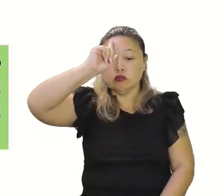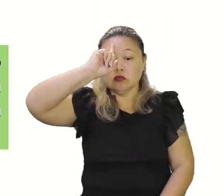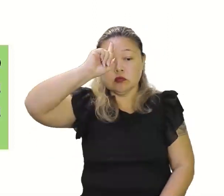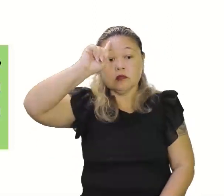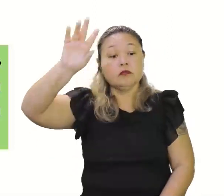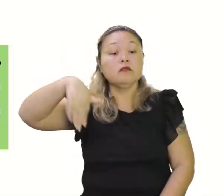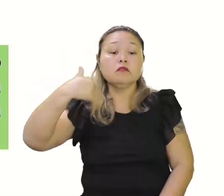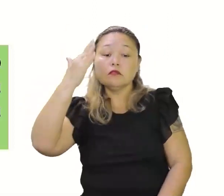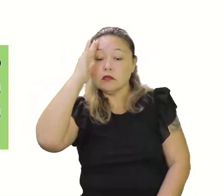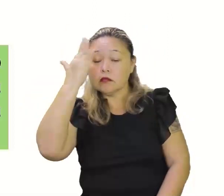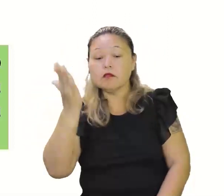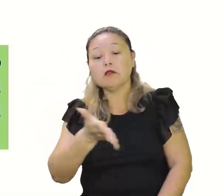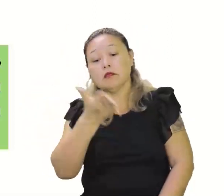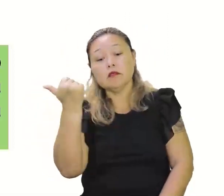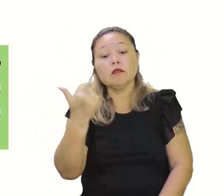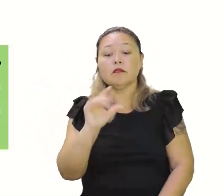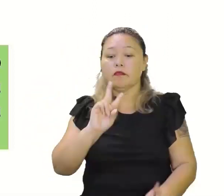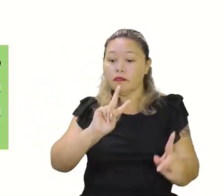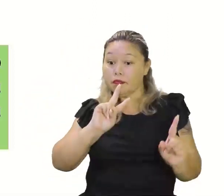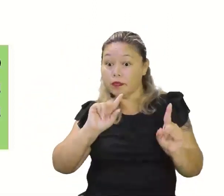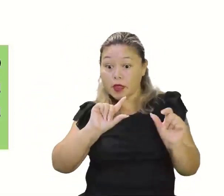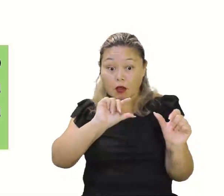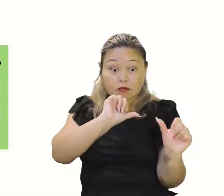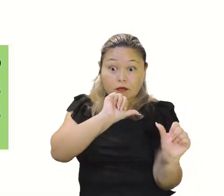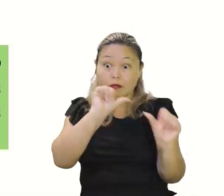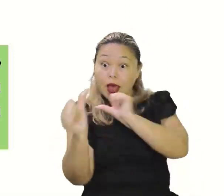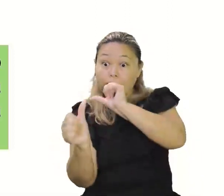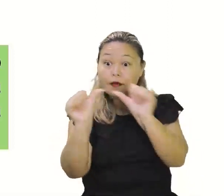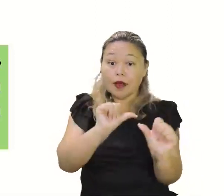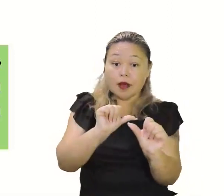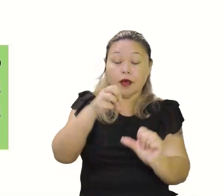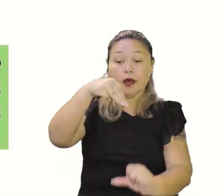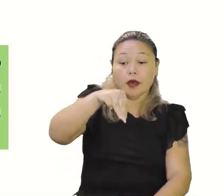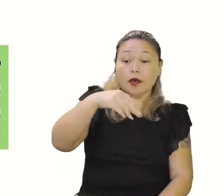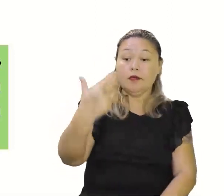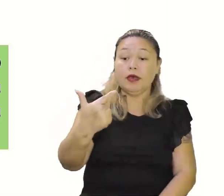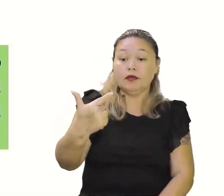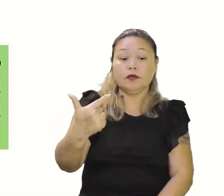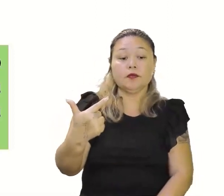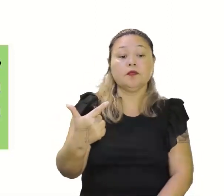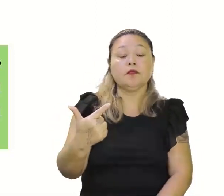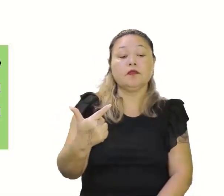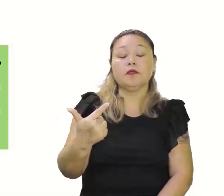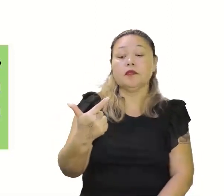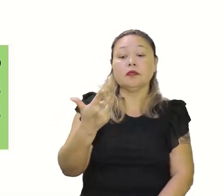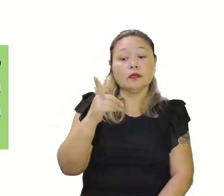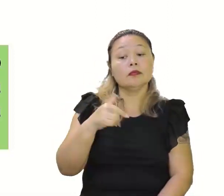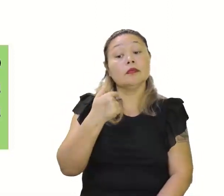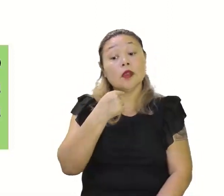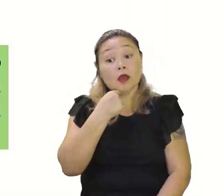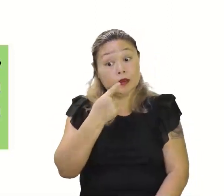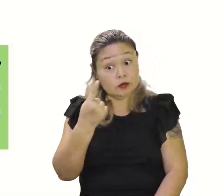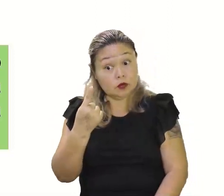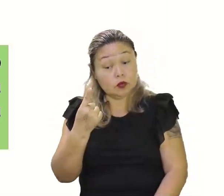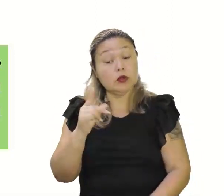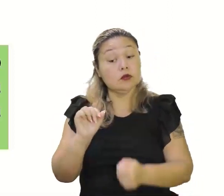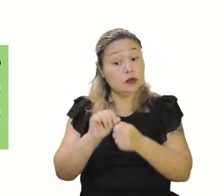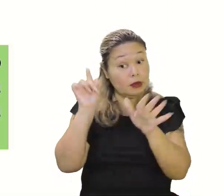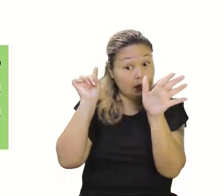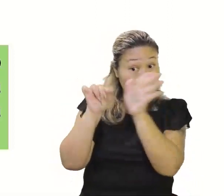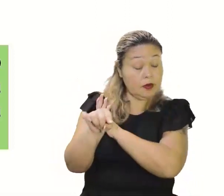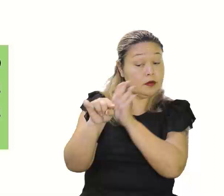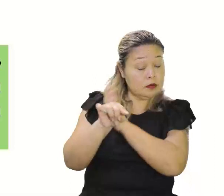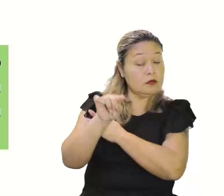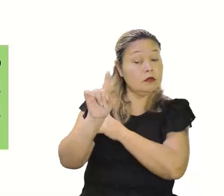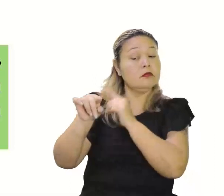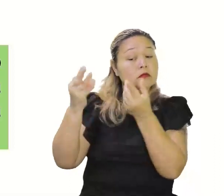para entendermos melhor, vamos convertê-las para metro quadrado. E fica aí a dúvida, tá? Nós temos uma pergunta, nós vamos